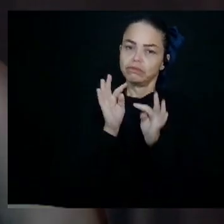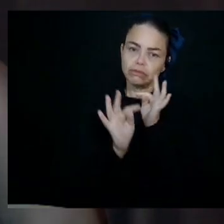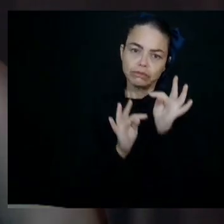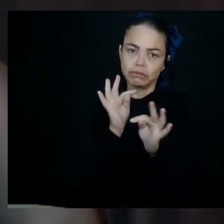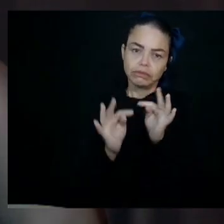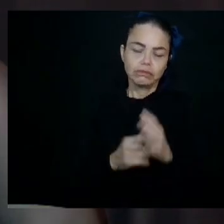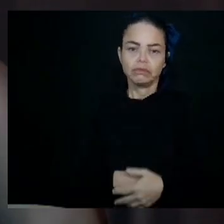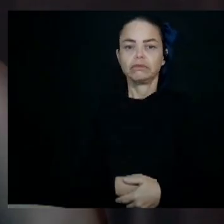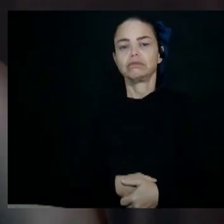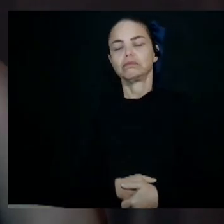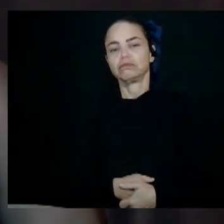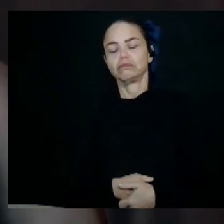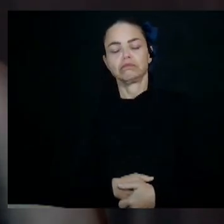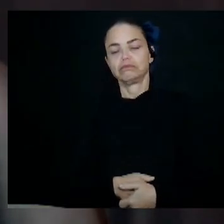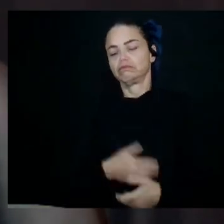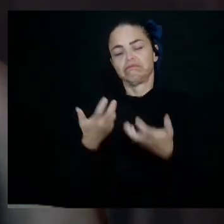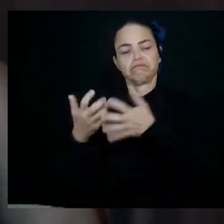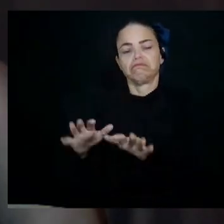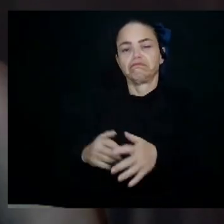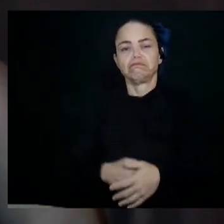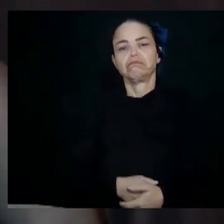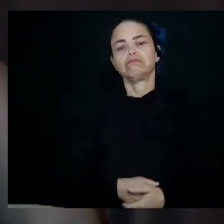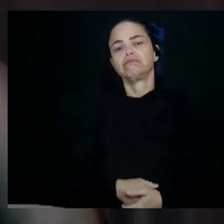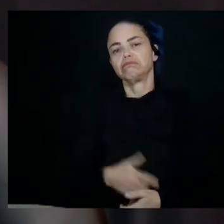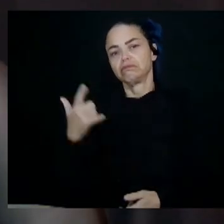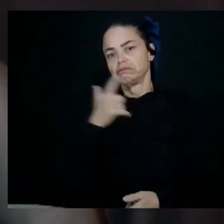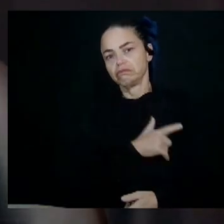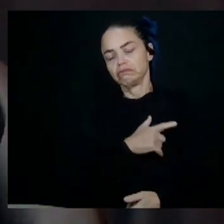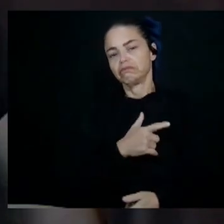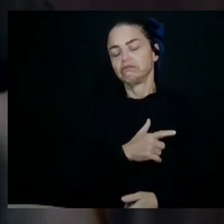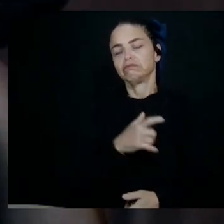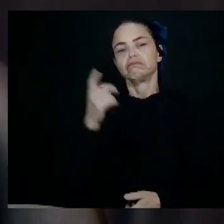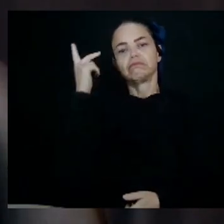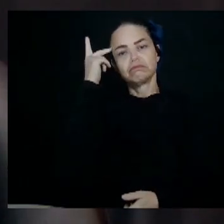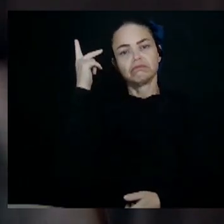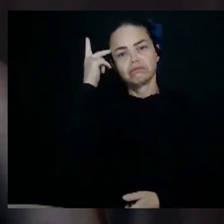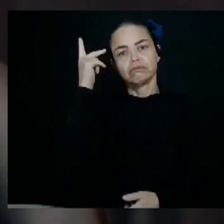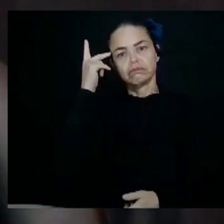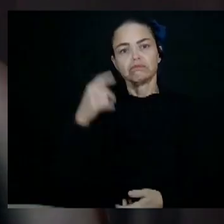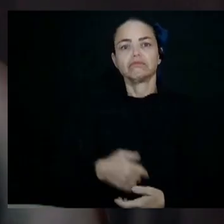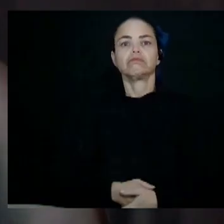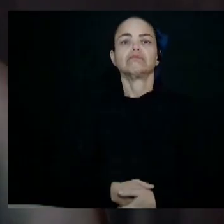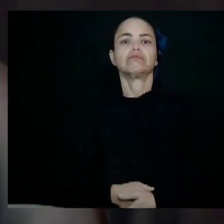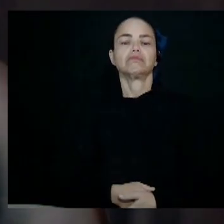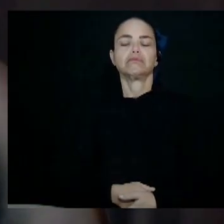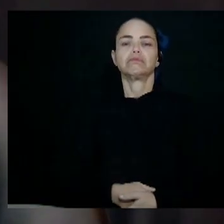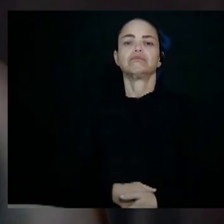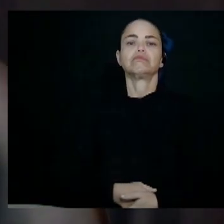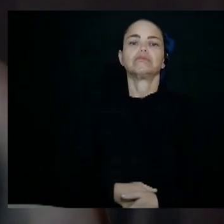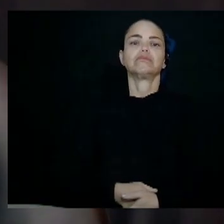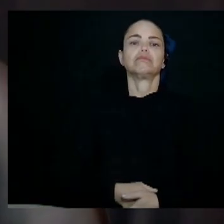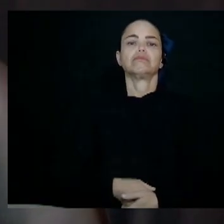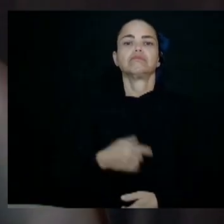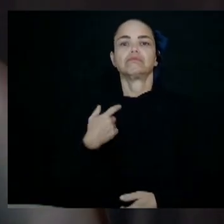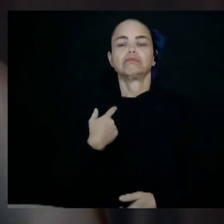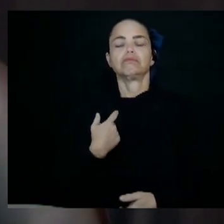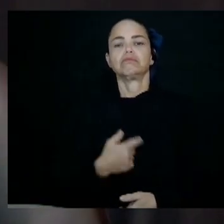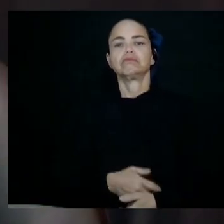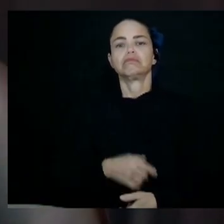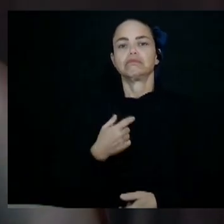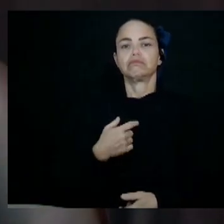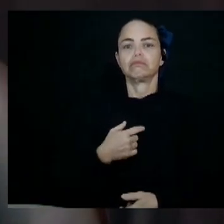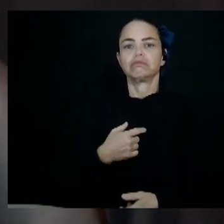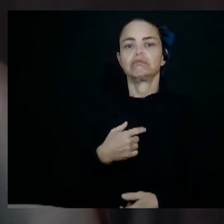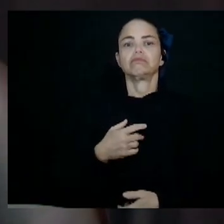fugiam de mim. Até que eu consegui em São Paulo, né, um especialista em São Paulo, especialista no